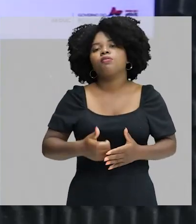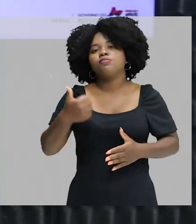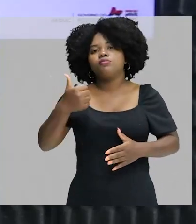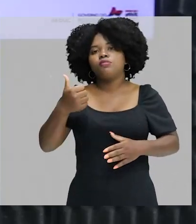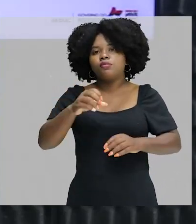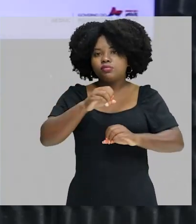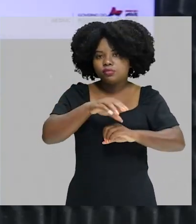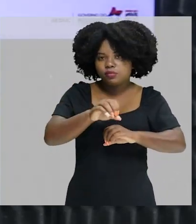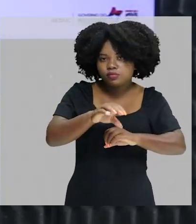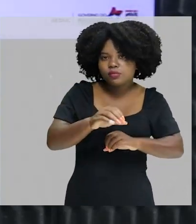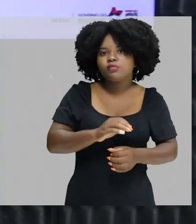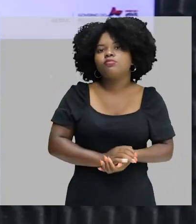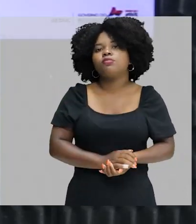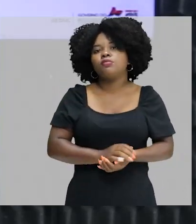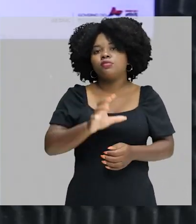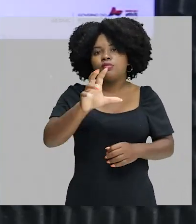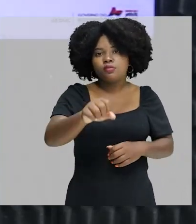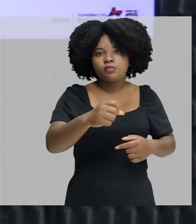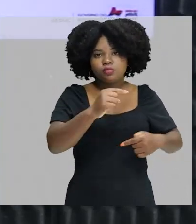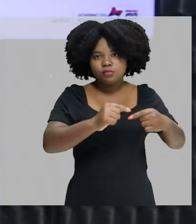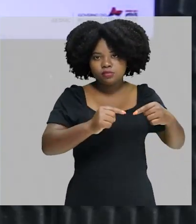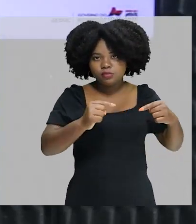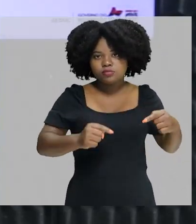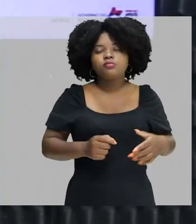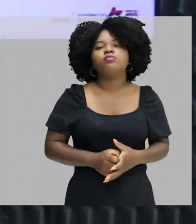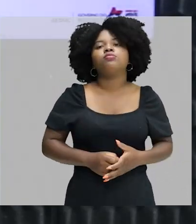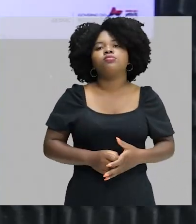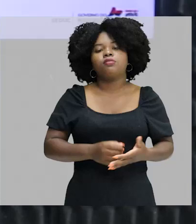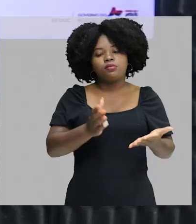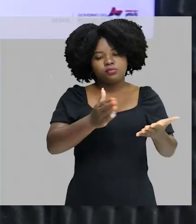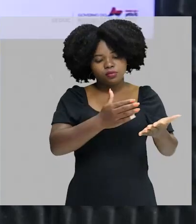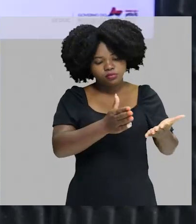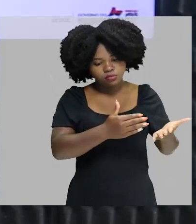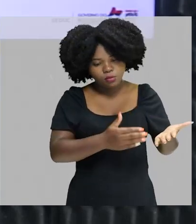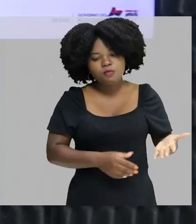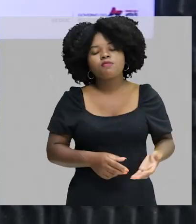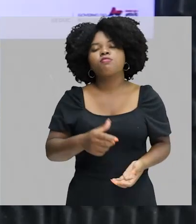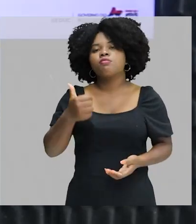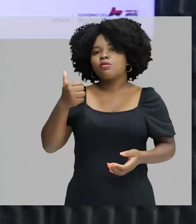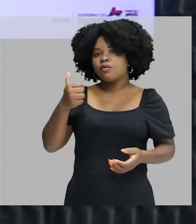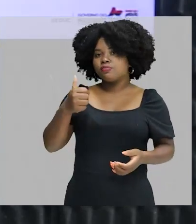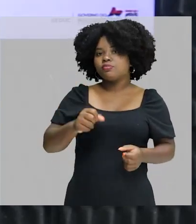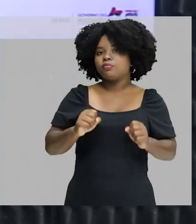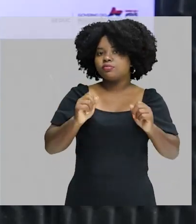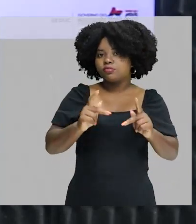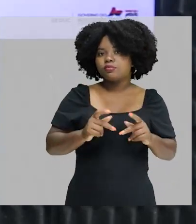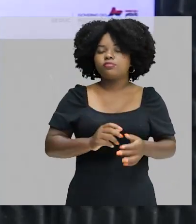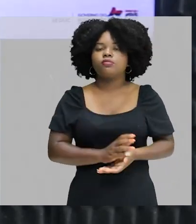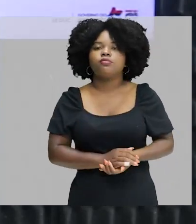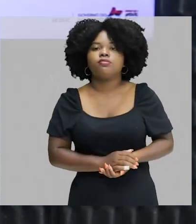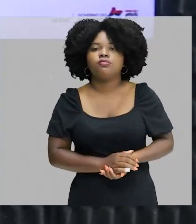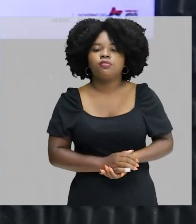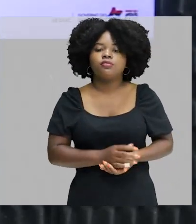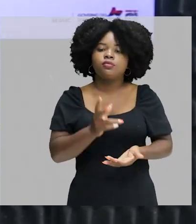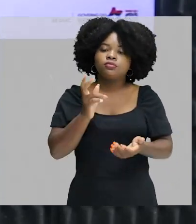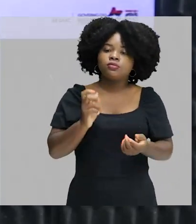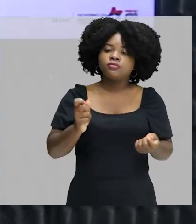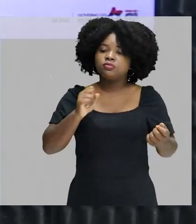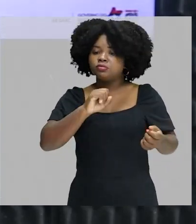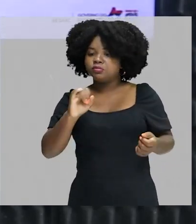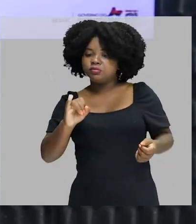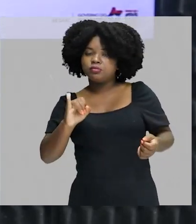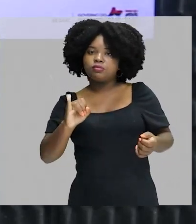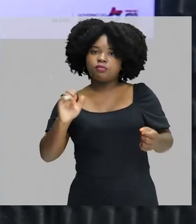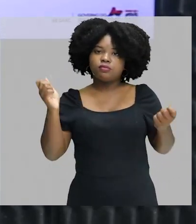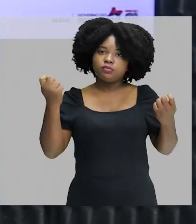primeira dica, caderno, lápis, caneta, borracha para você fazer as devidas anotações. E sempre que for possível,